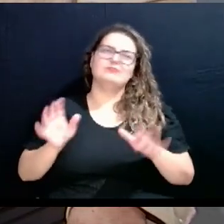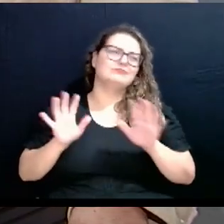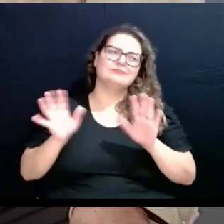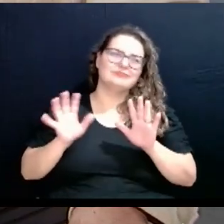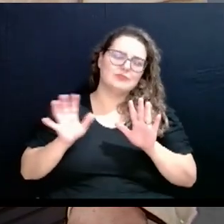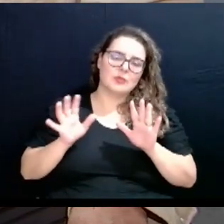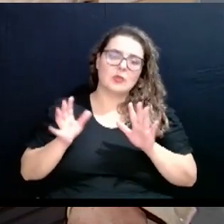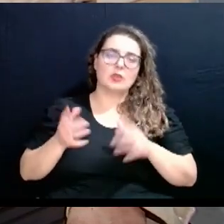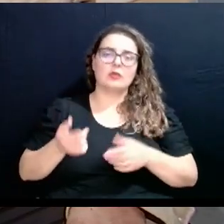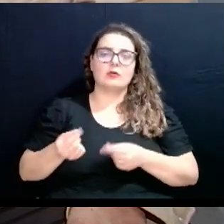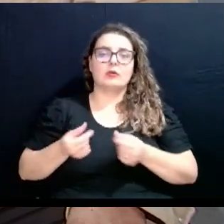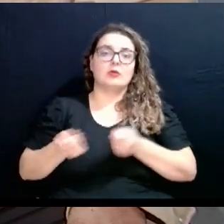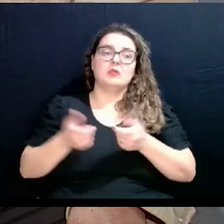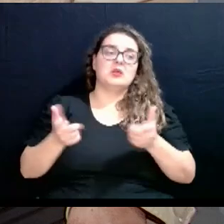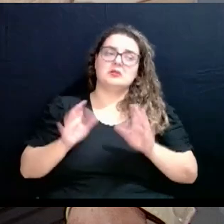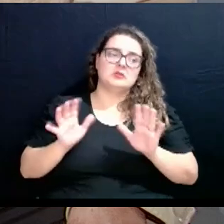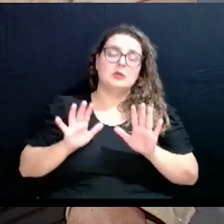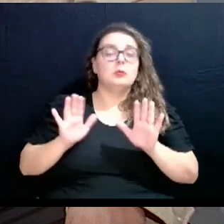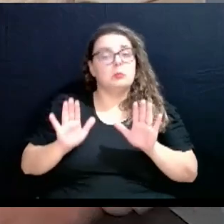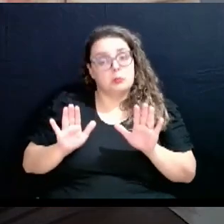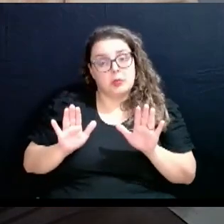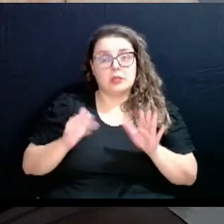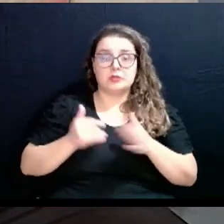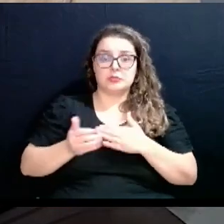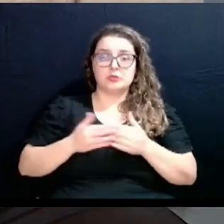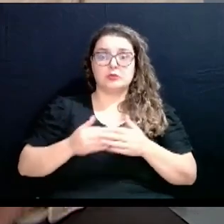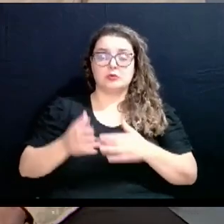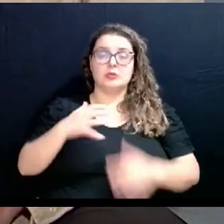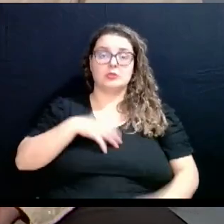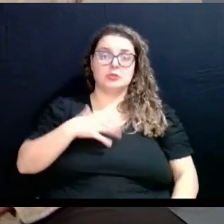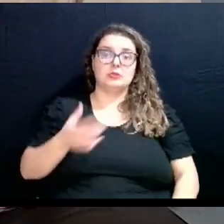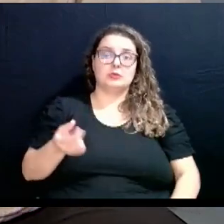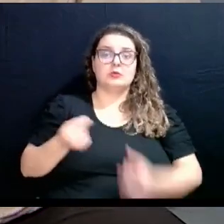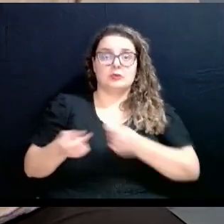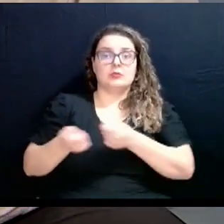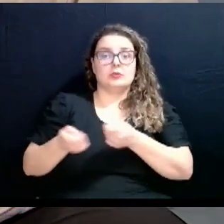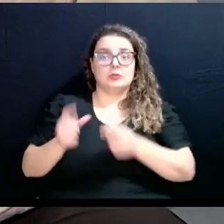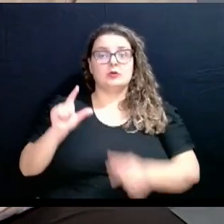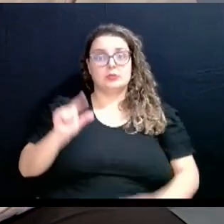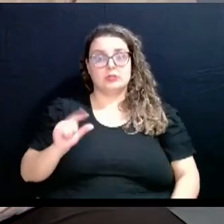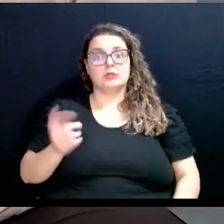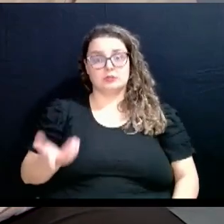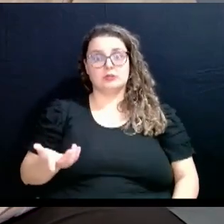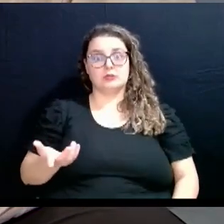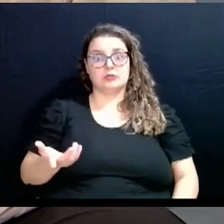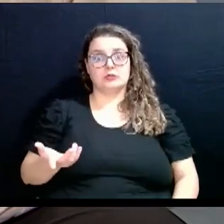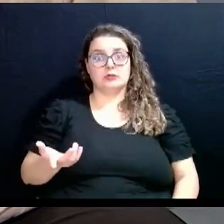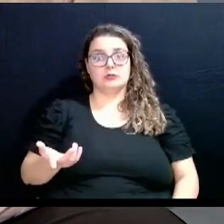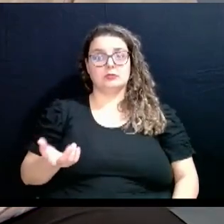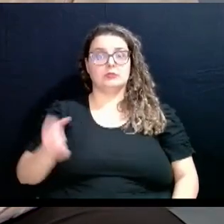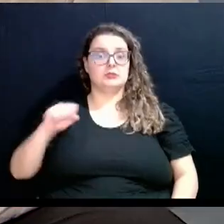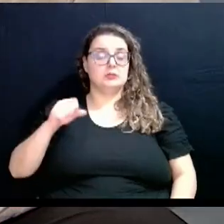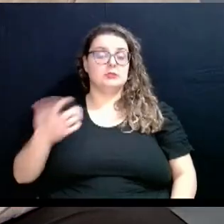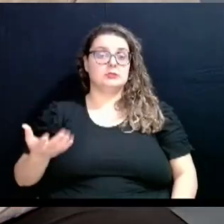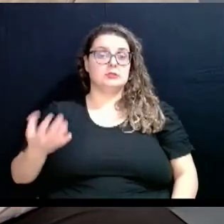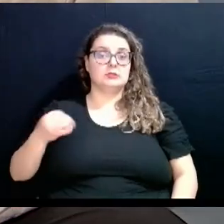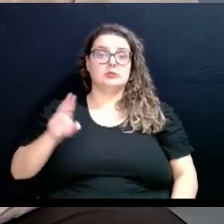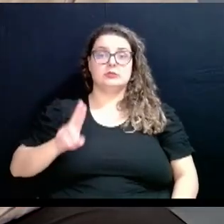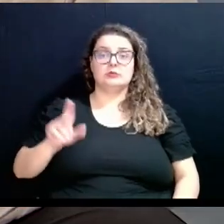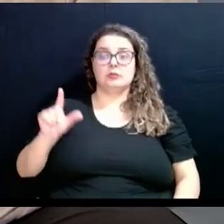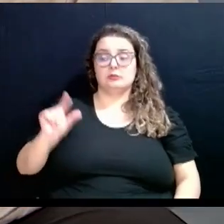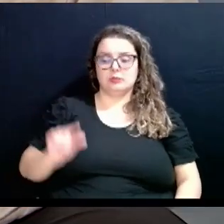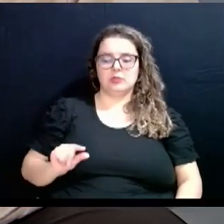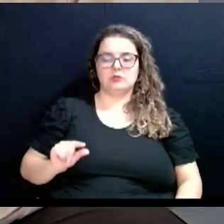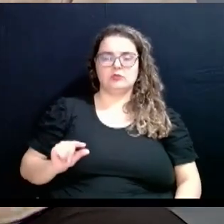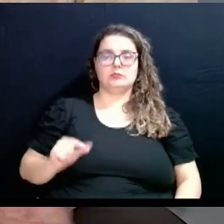muito? Não vai economizar tanto assim também, mas de qualquer forma vai ter uma certa forma de economia se